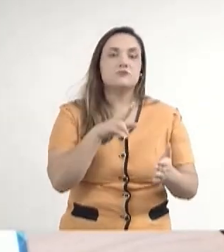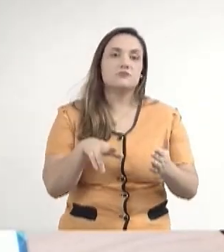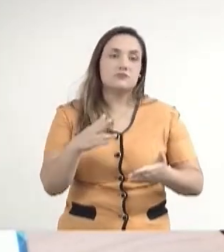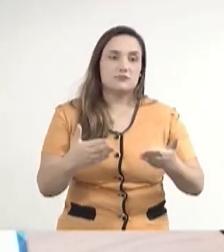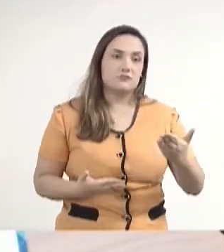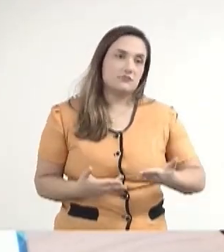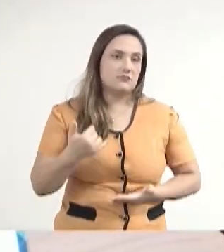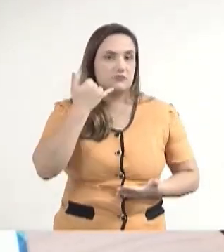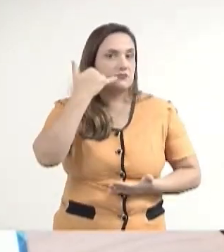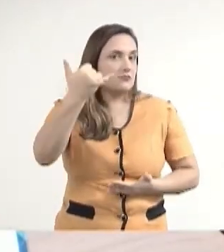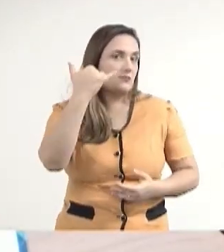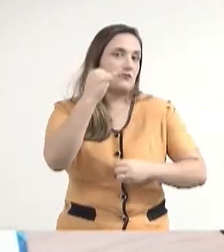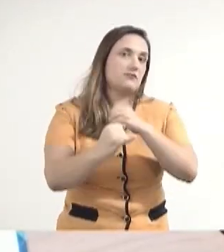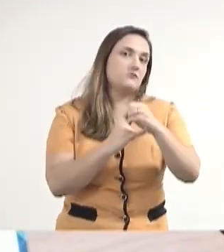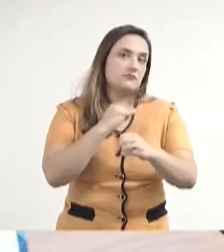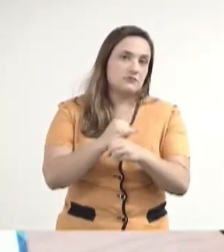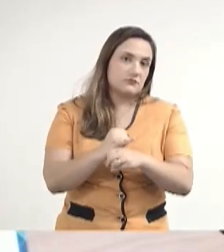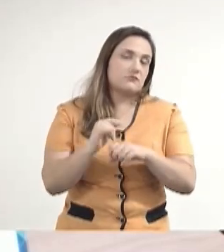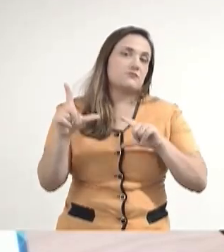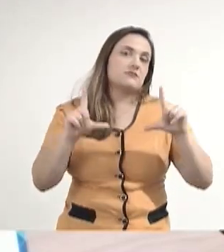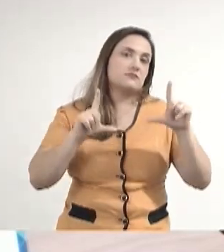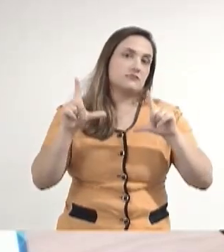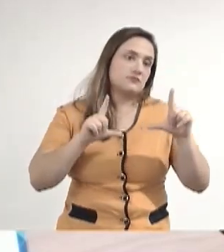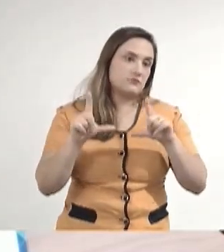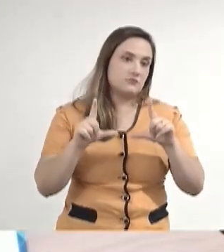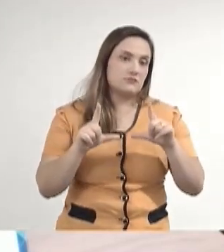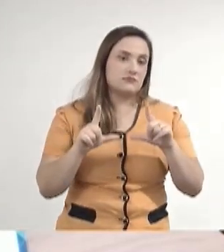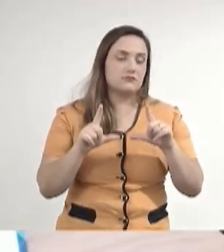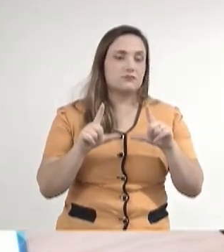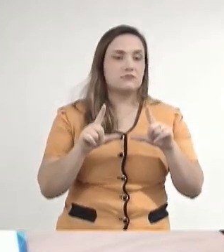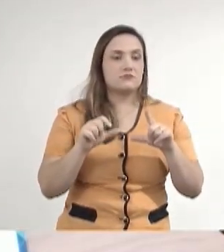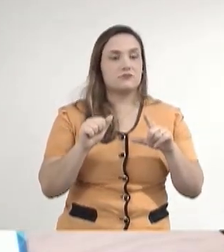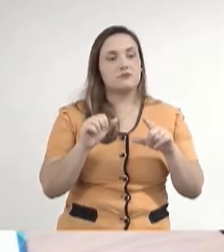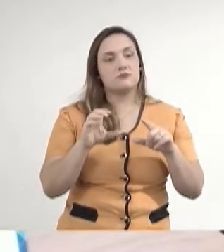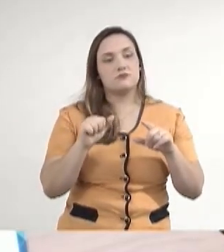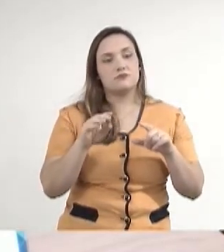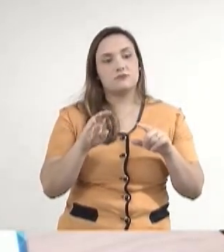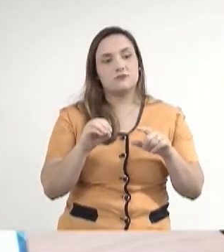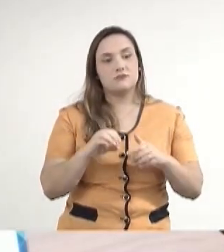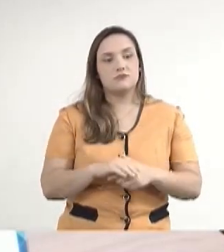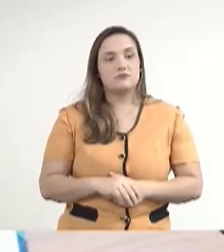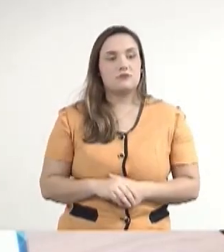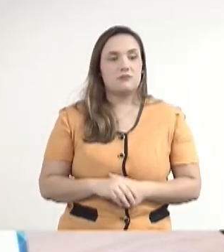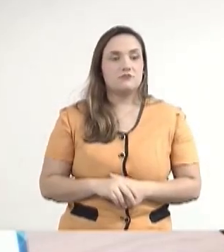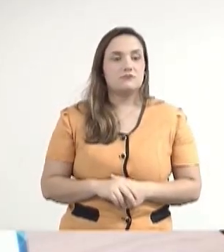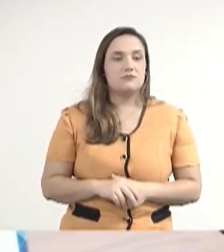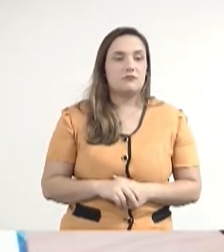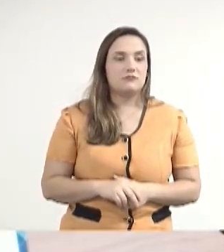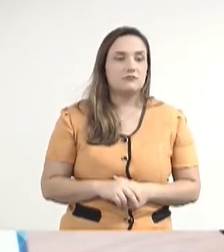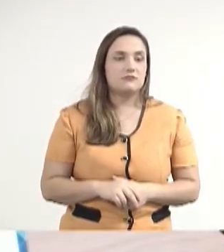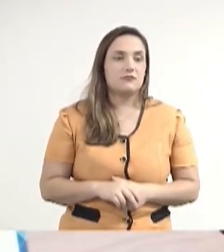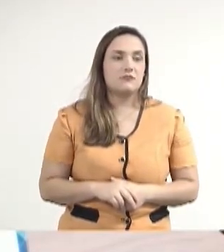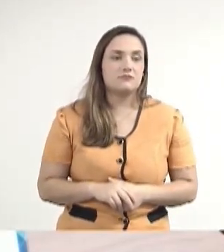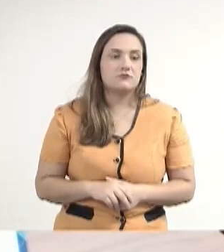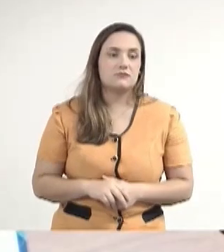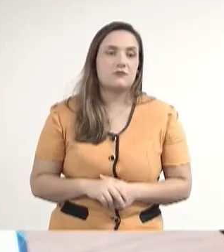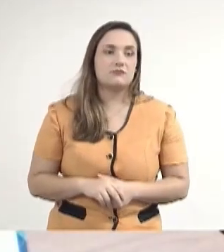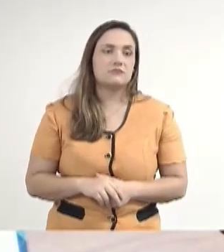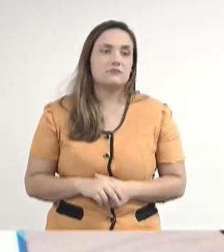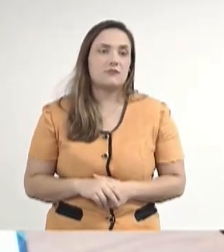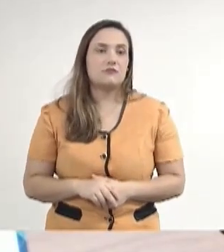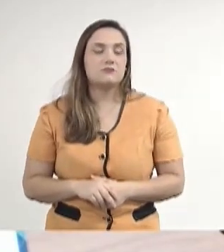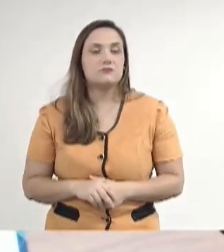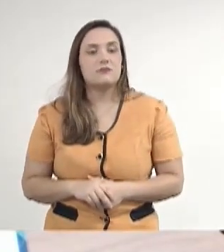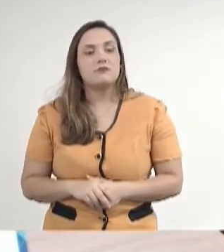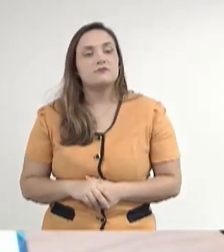com empresas de telefonia, TV a cabo. E insistentemente, senhor presidente, as operadoras,